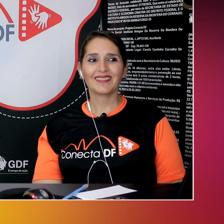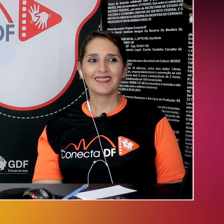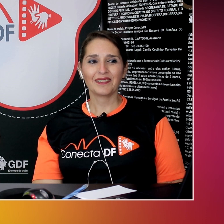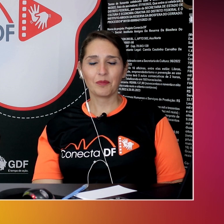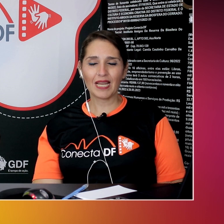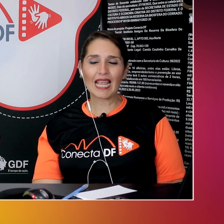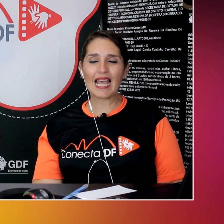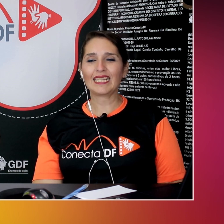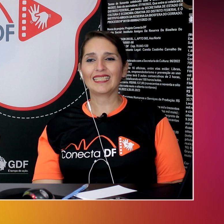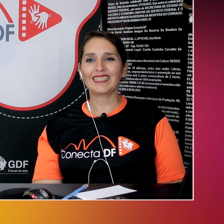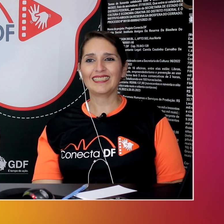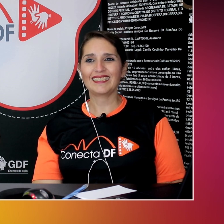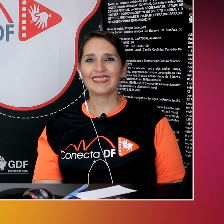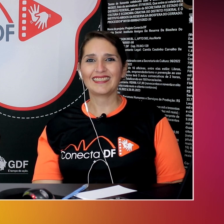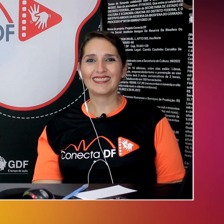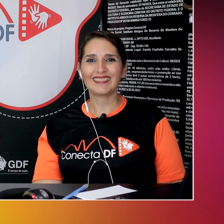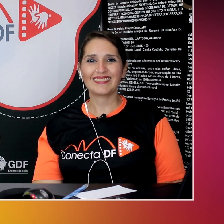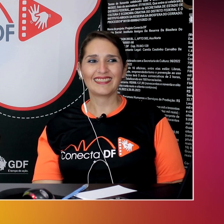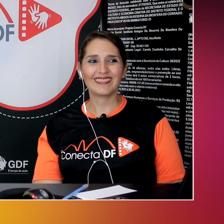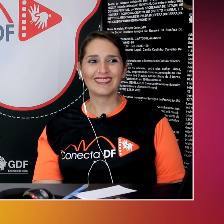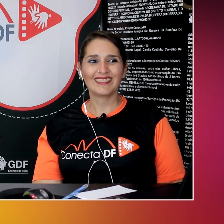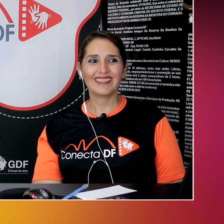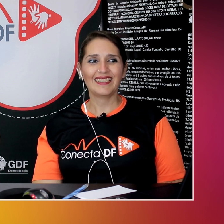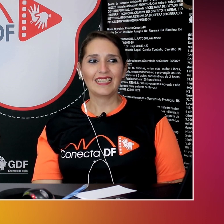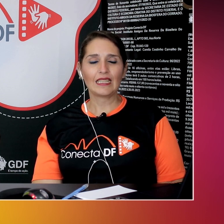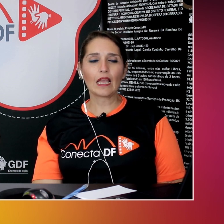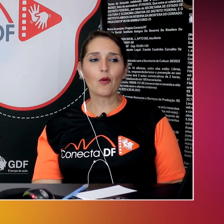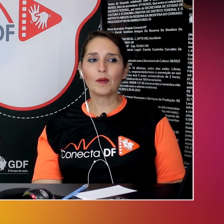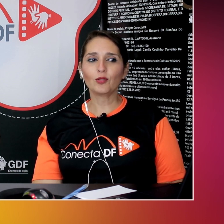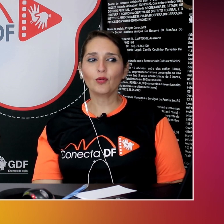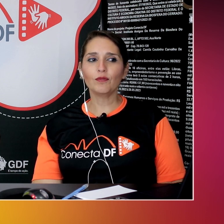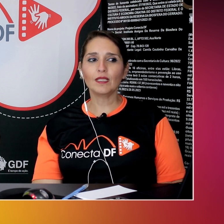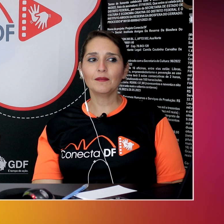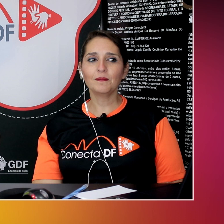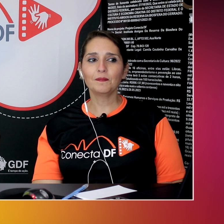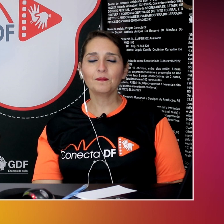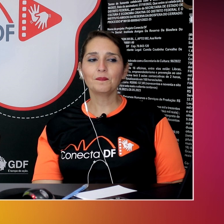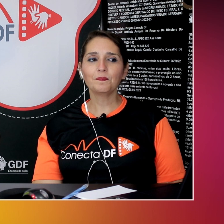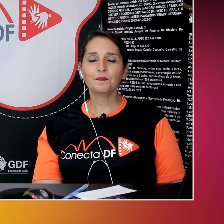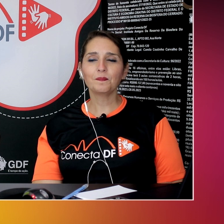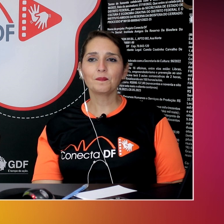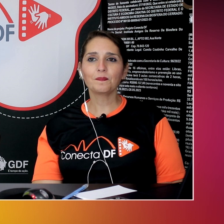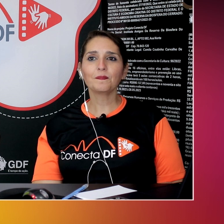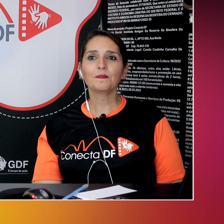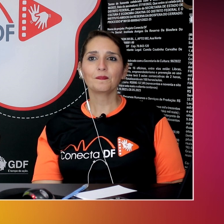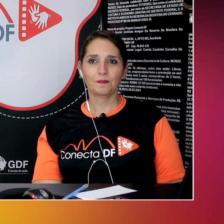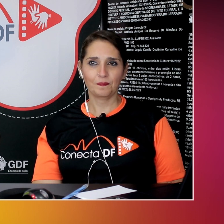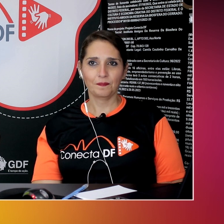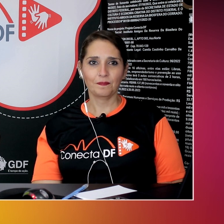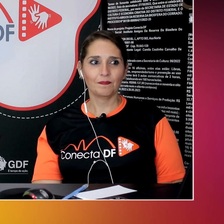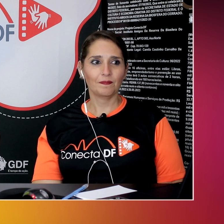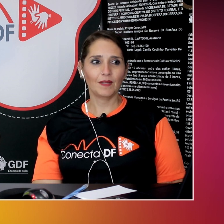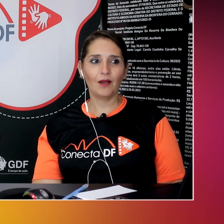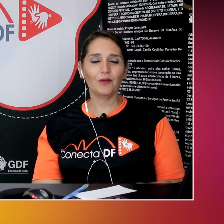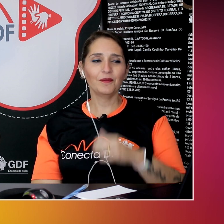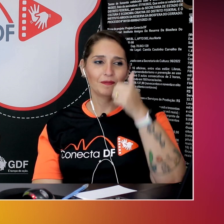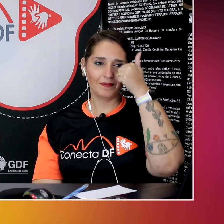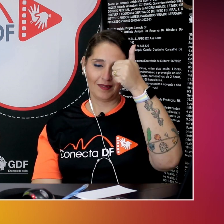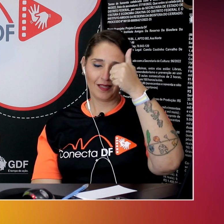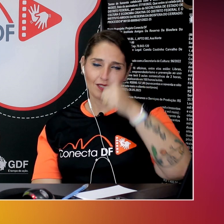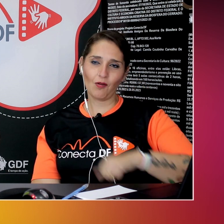viu? Obrigada. Só Tem isso. alguma dúvida? Não,